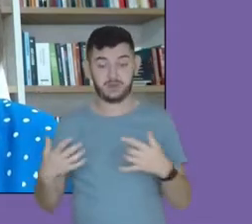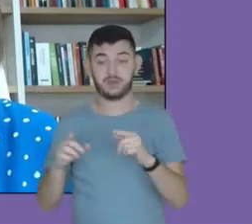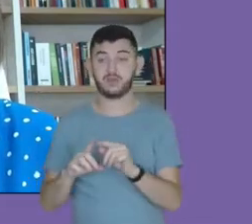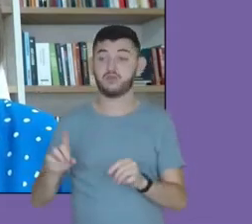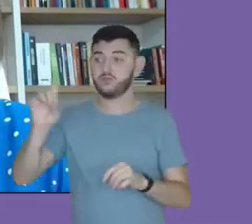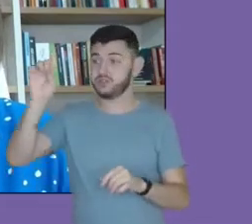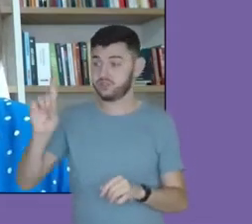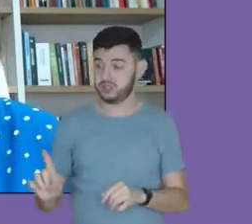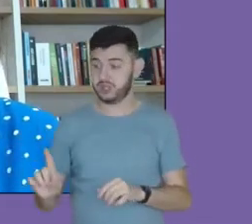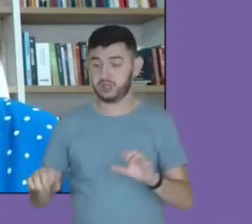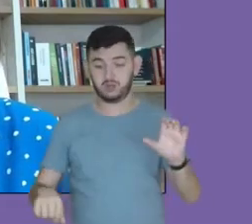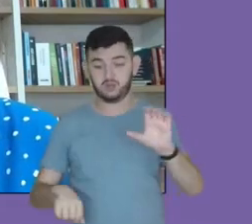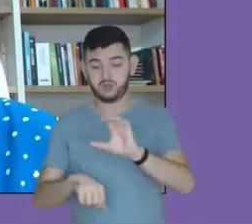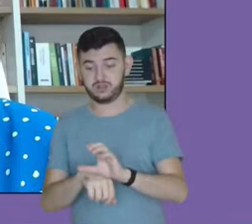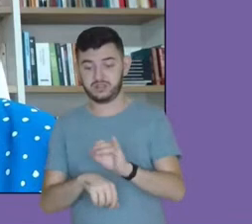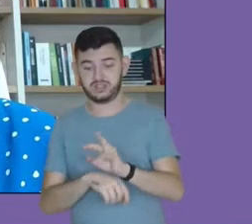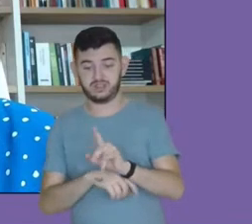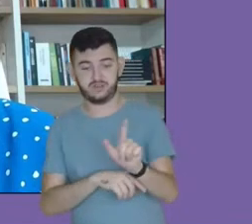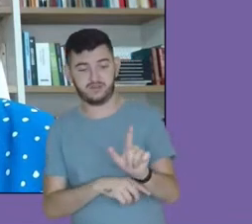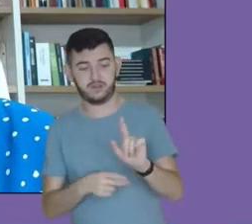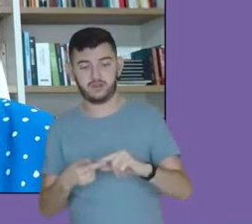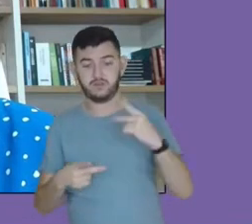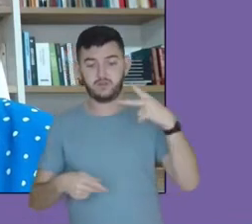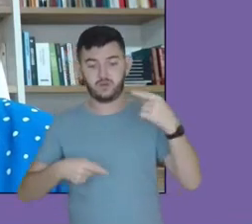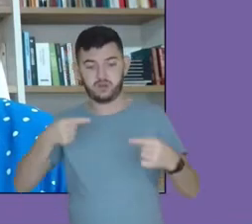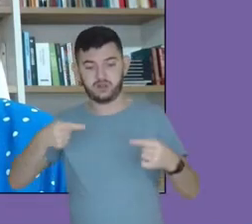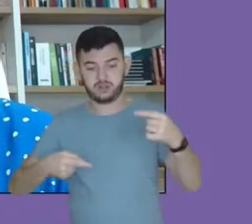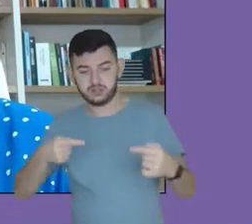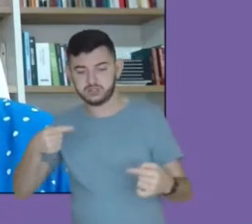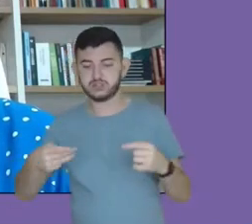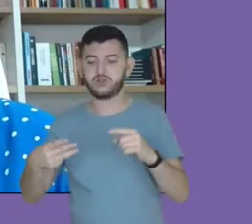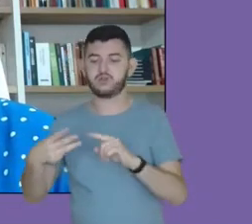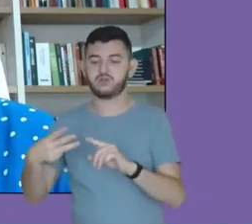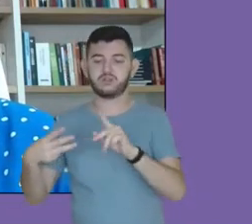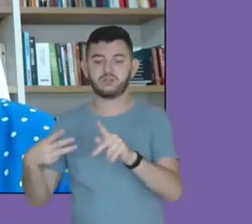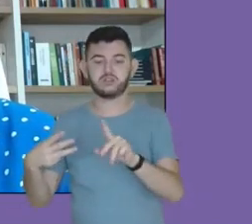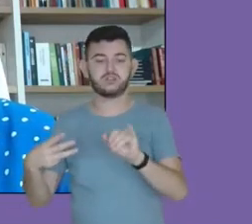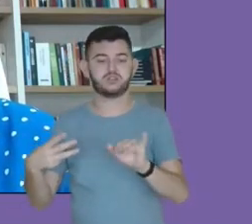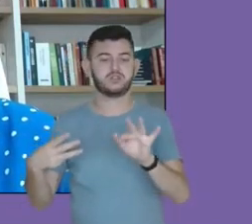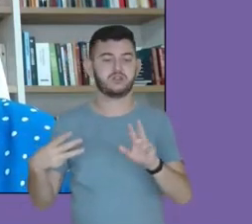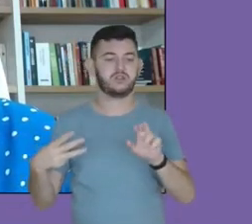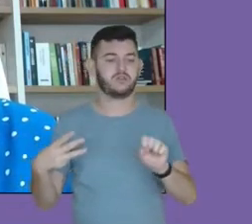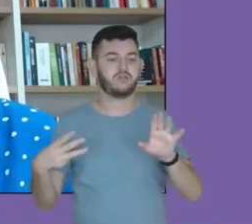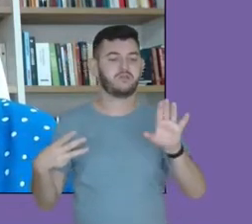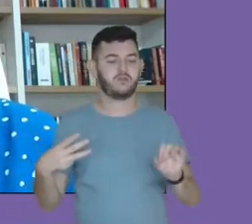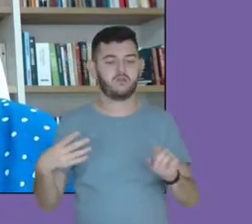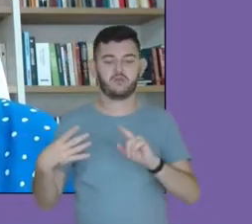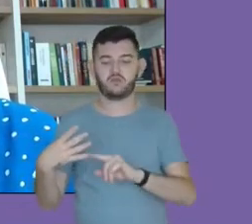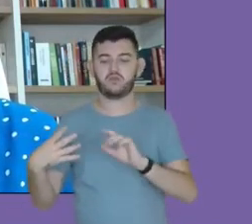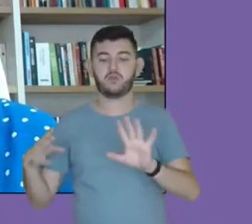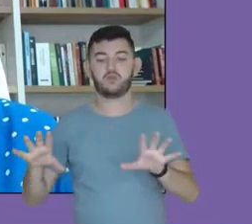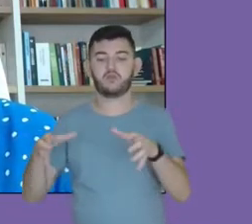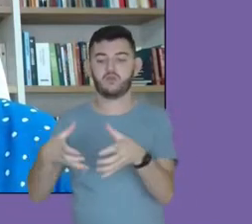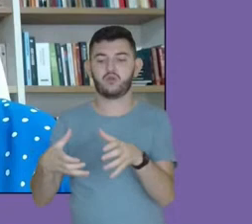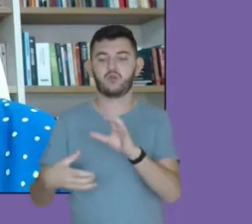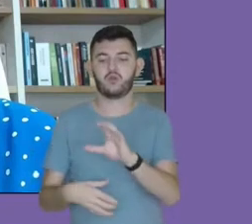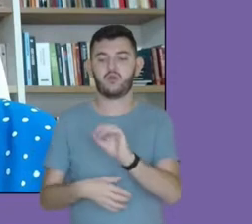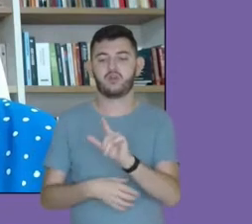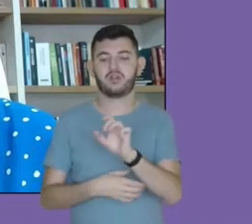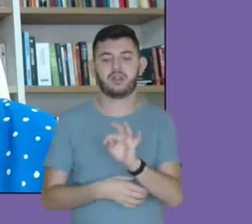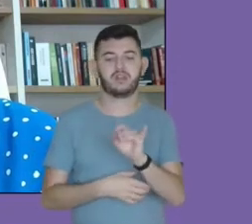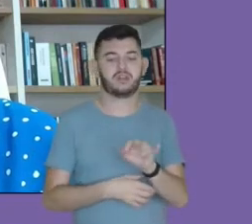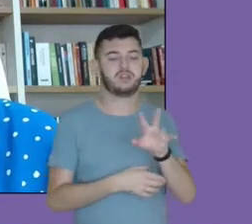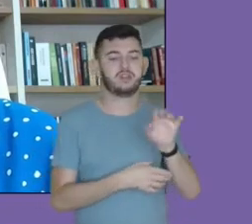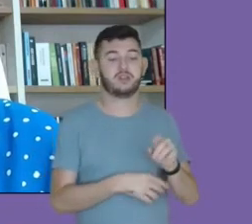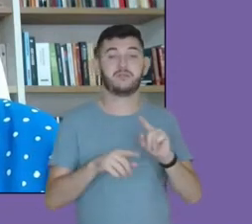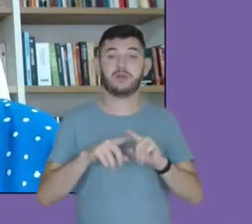direitos políticos, trata dos direitos difusos, dos direitos coletivos, e ela dá uma ênfase importante aos